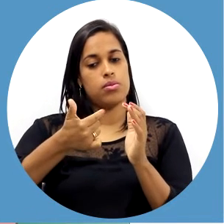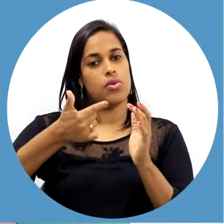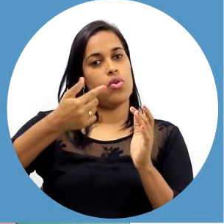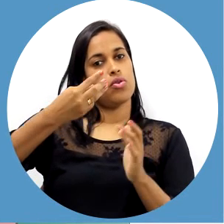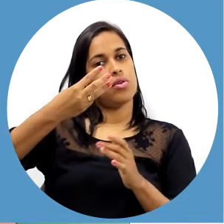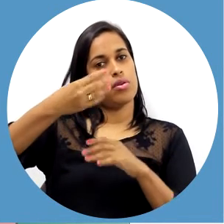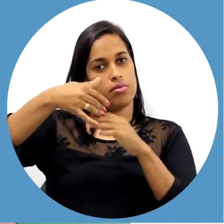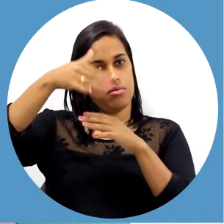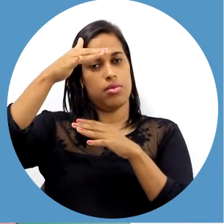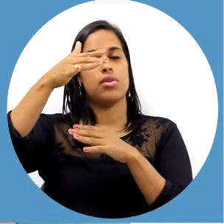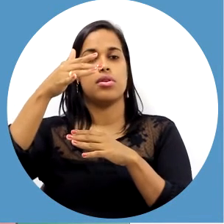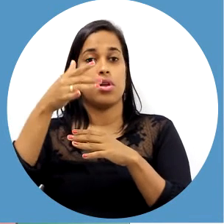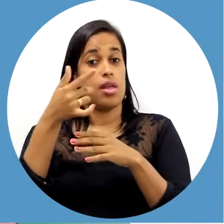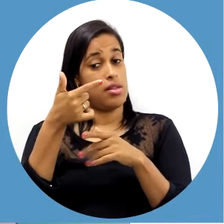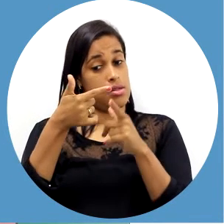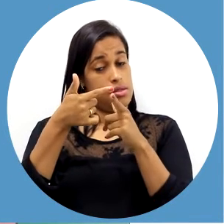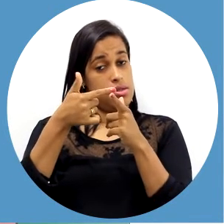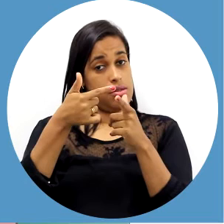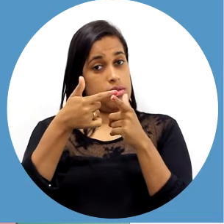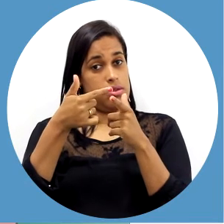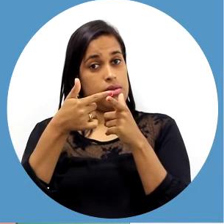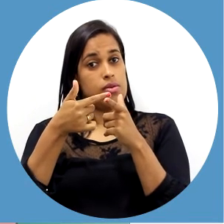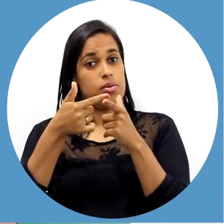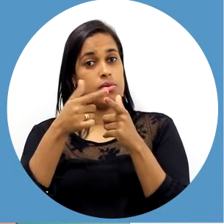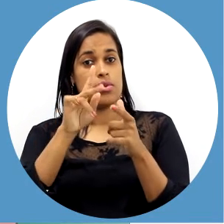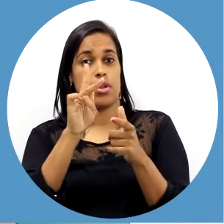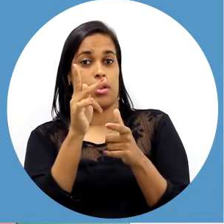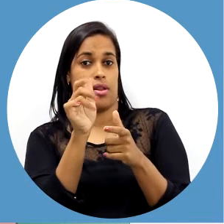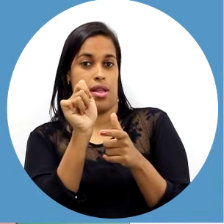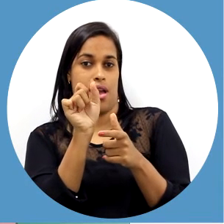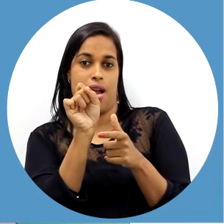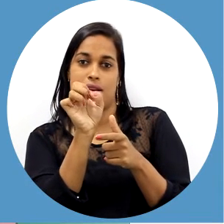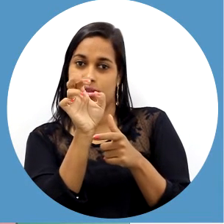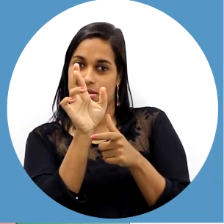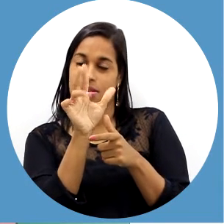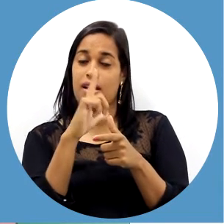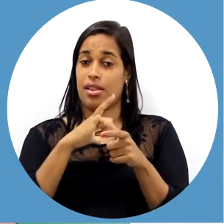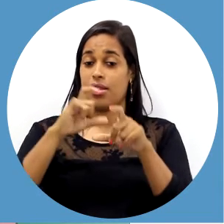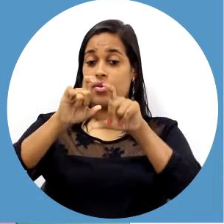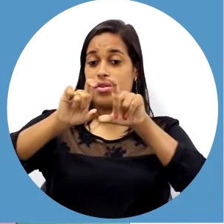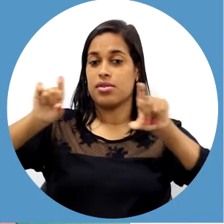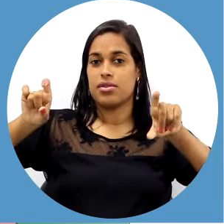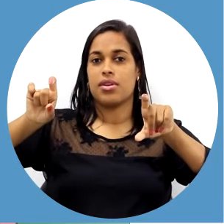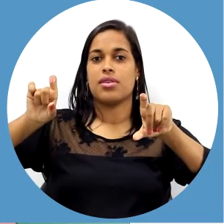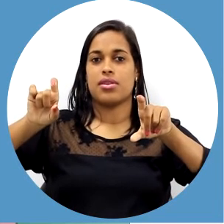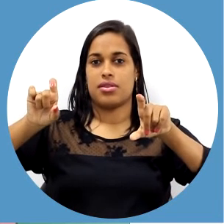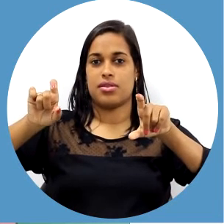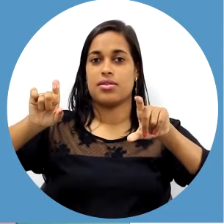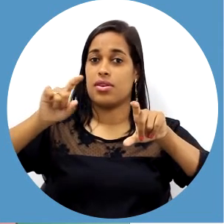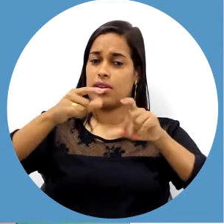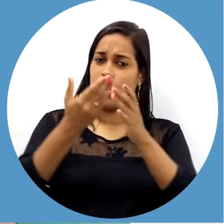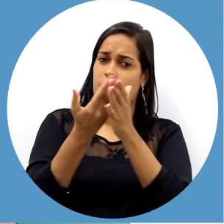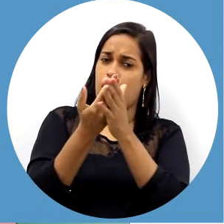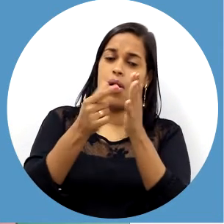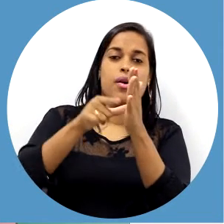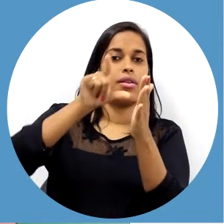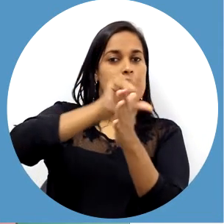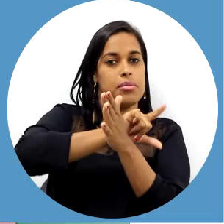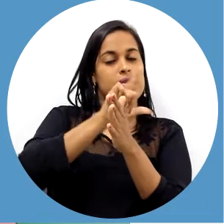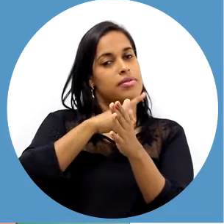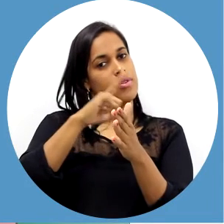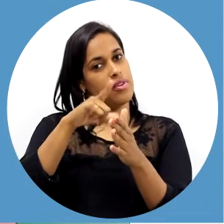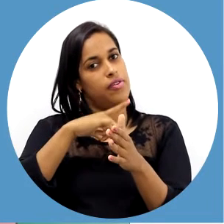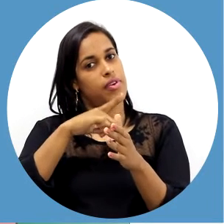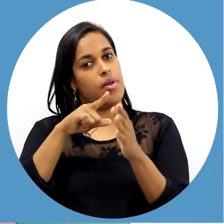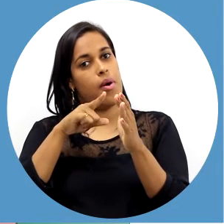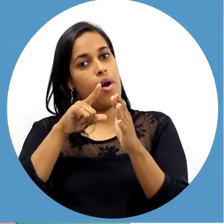essas camadas. A segunda camada nossa no modelo OSI é a camada de enlace. Nela está o endereço MAC. Então na aula passada vocês tiveram